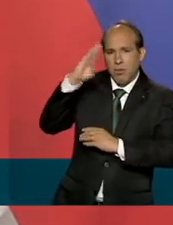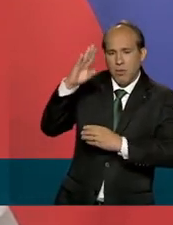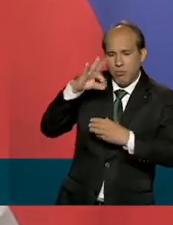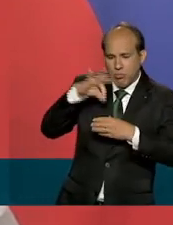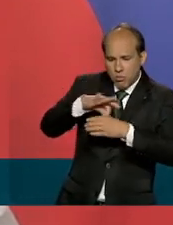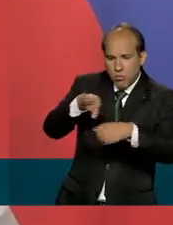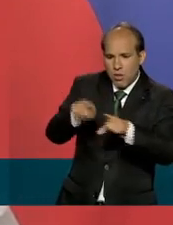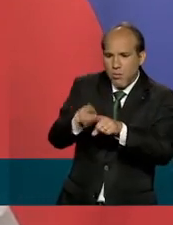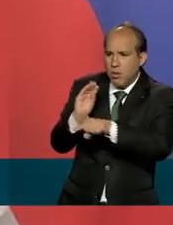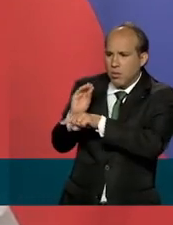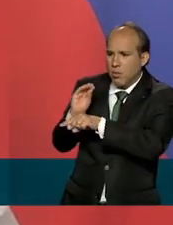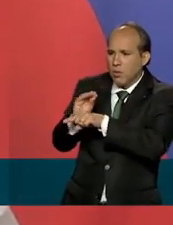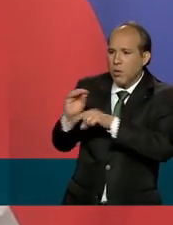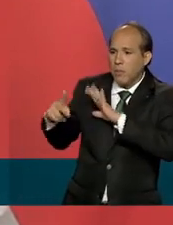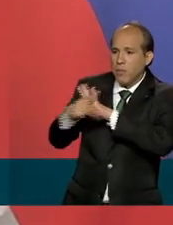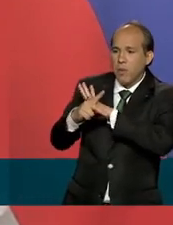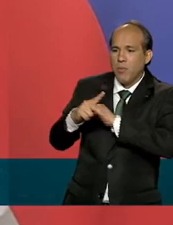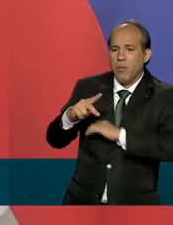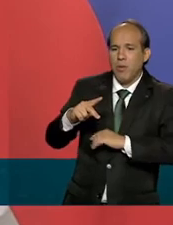animal.